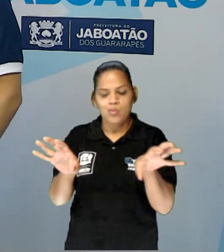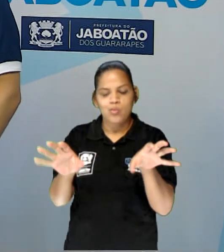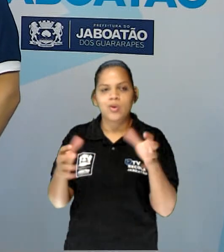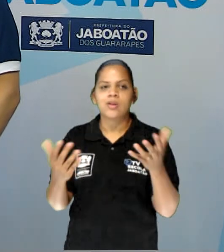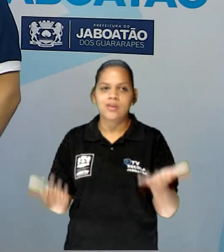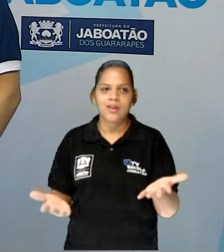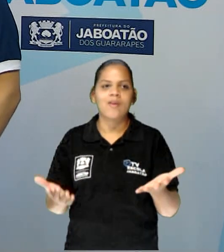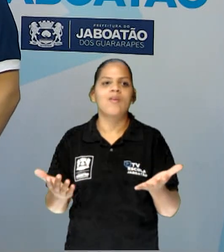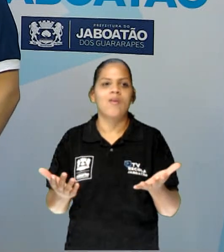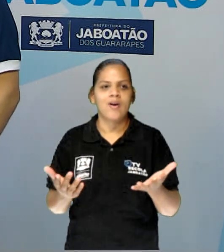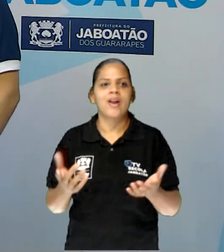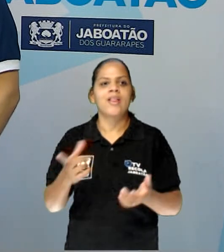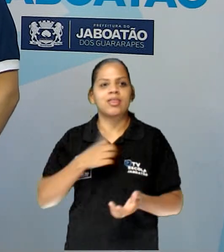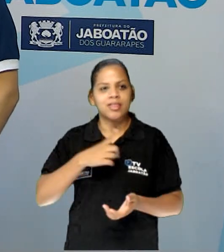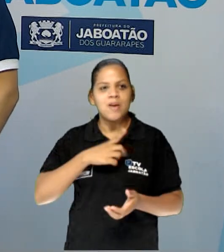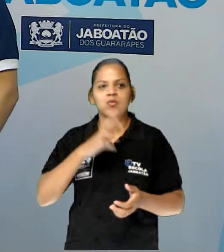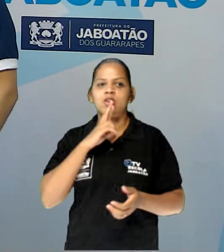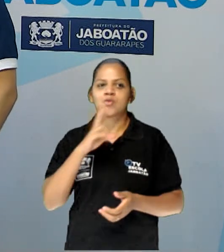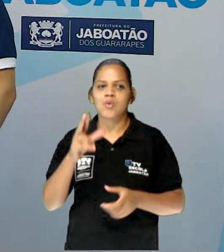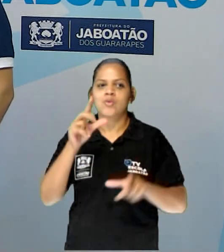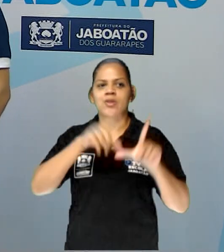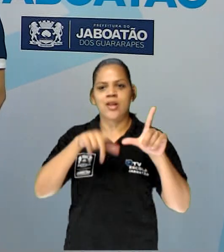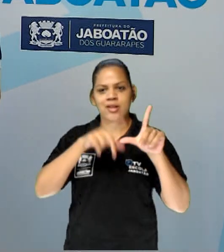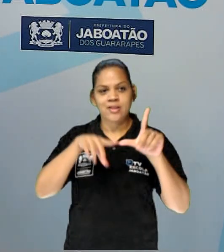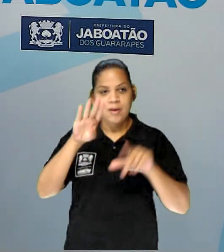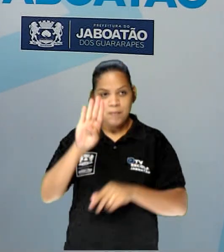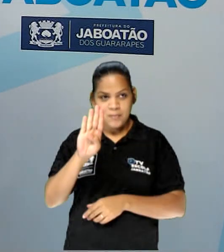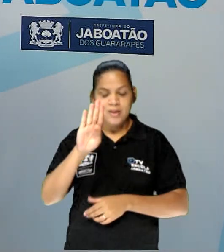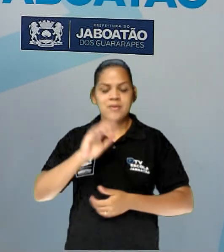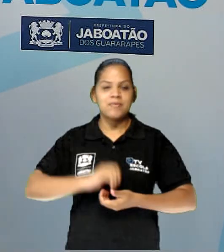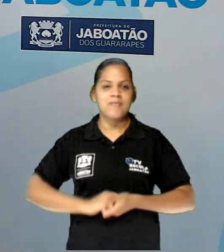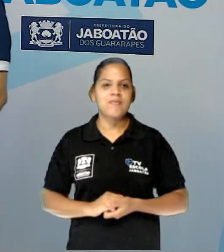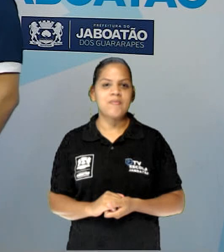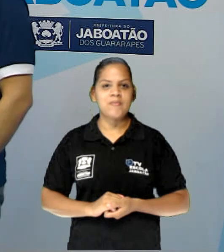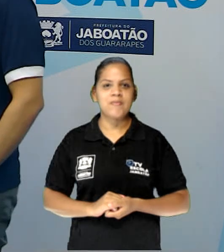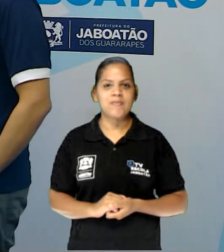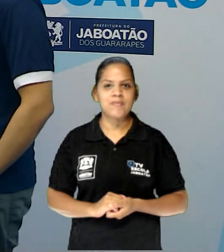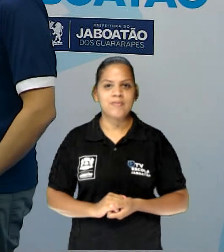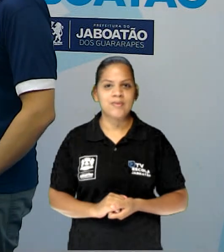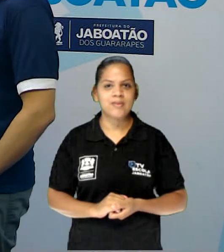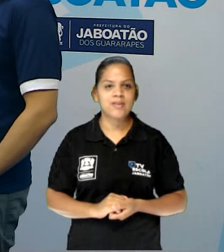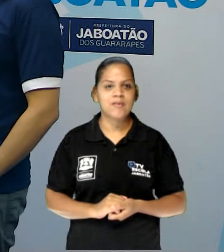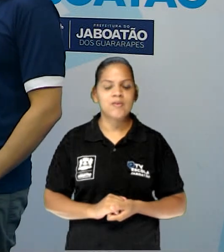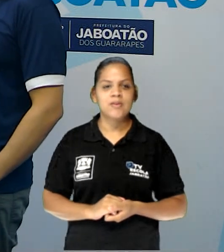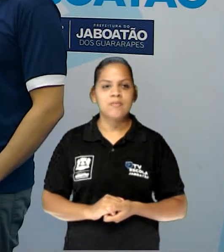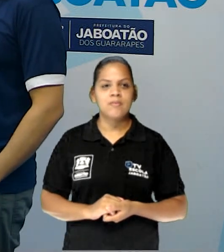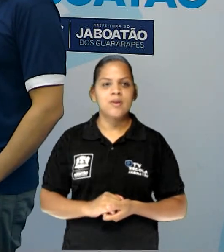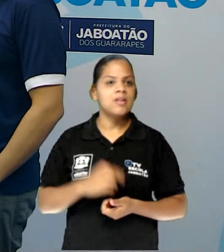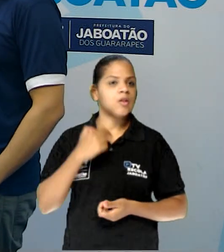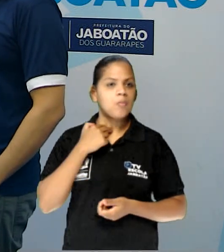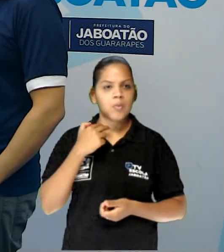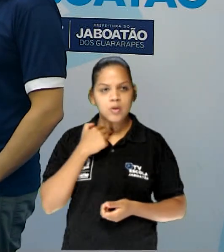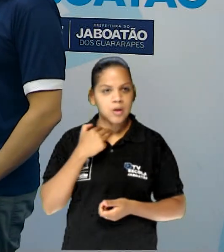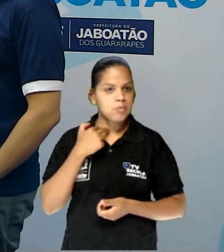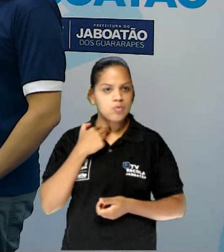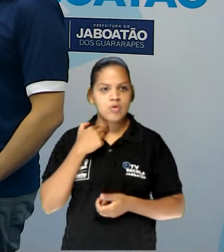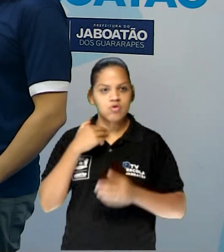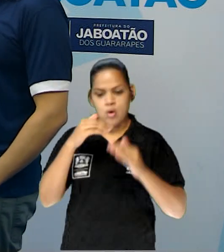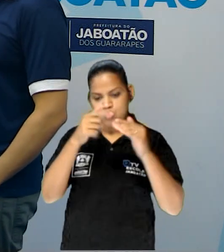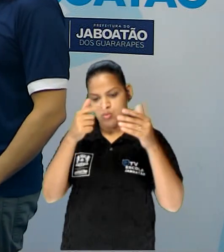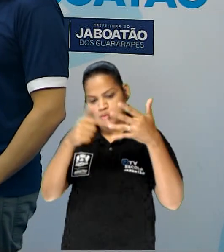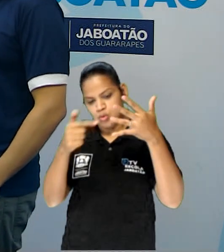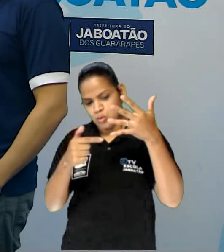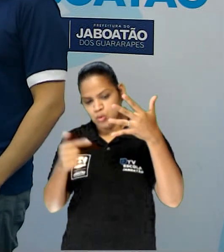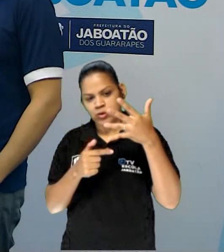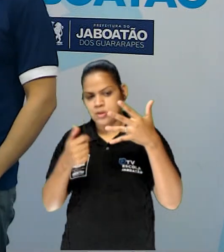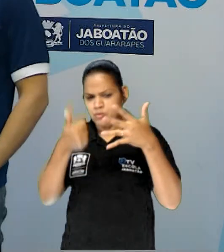nosso gabarito, a letra B. Porém, não vamos dispensar, né, a oportunidade de ver os outros itens. Rapidinho